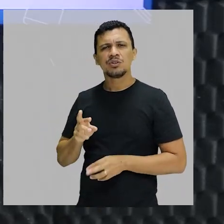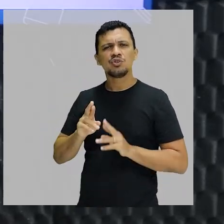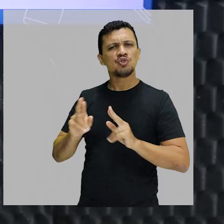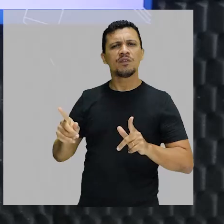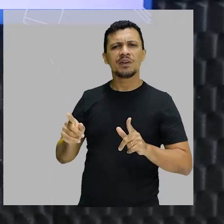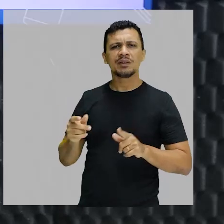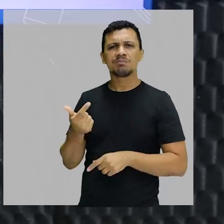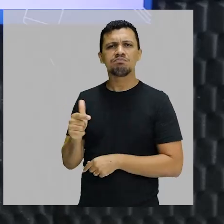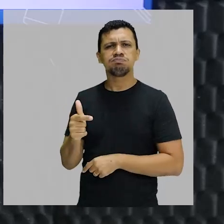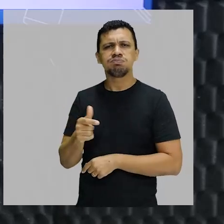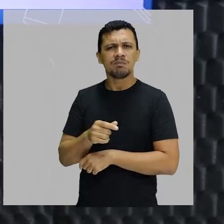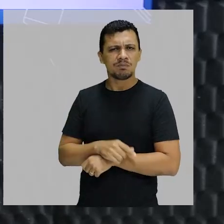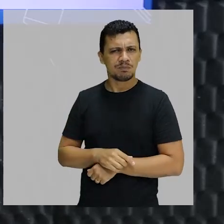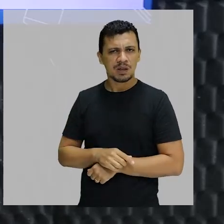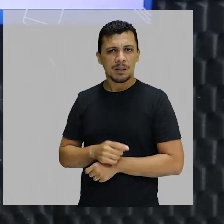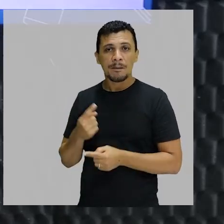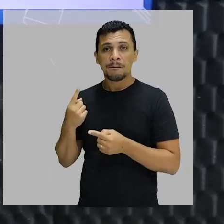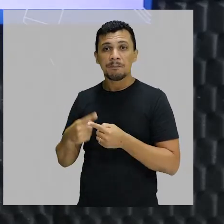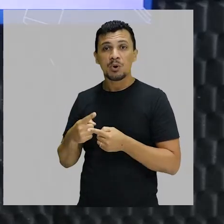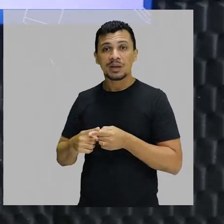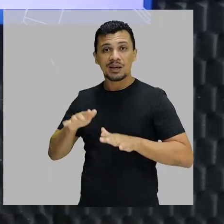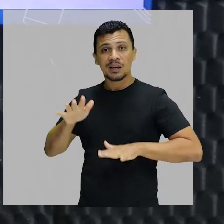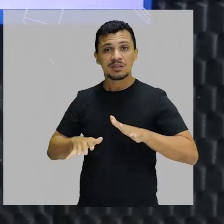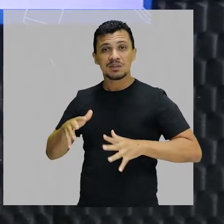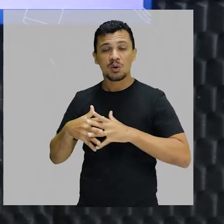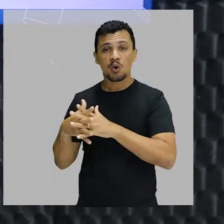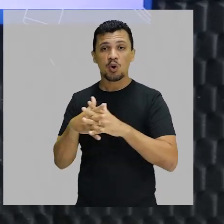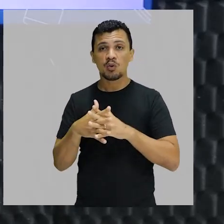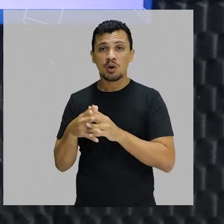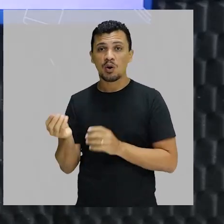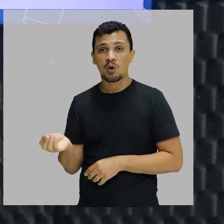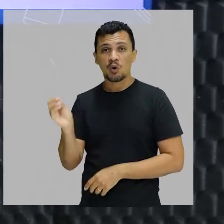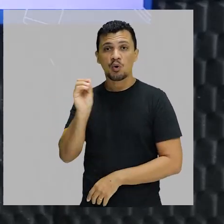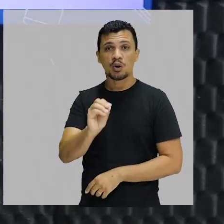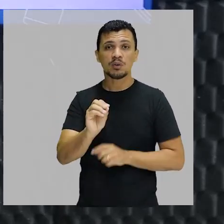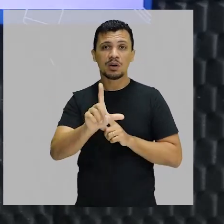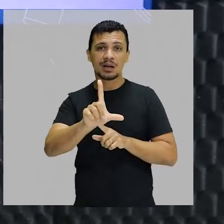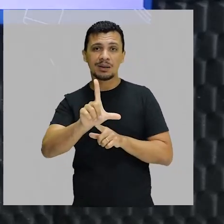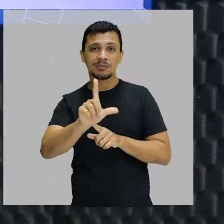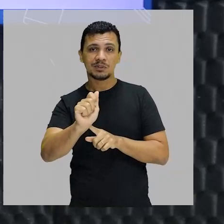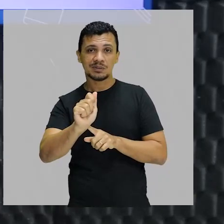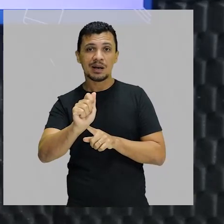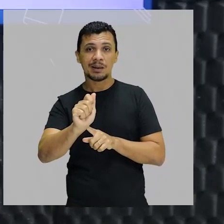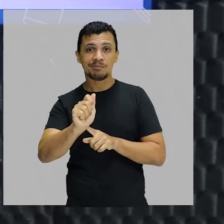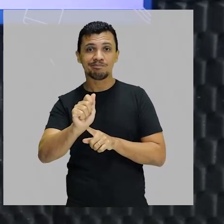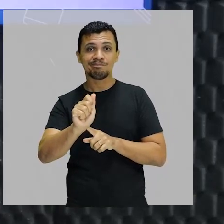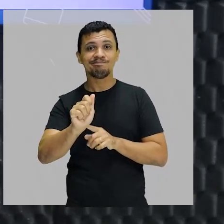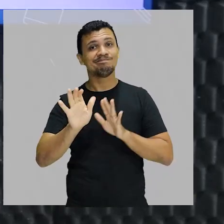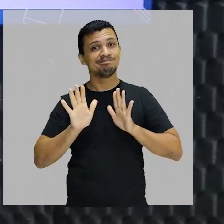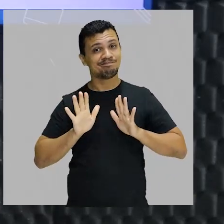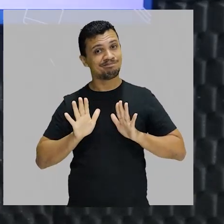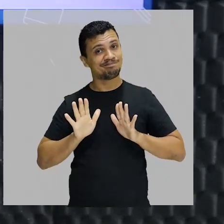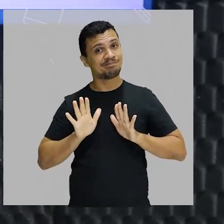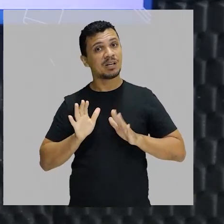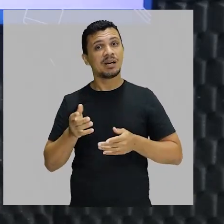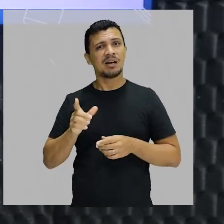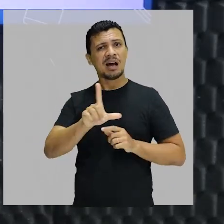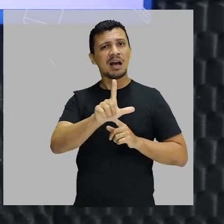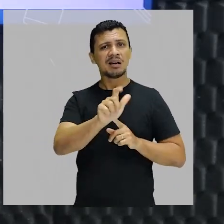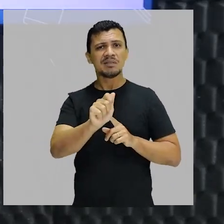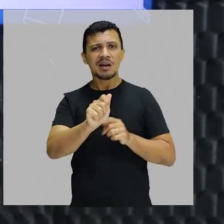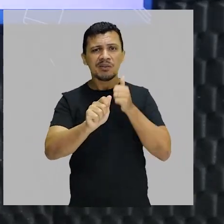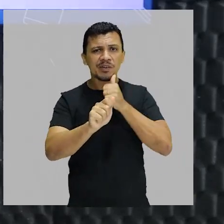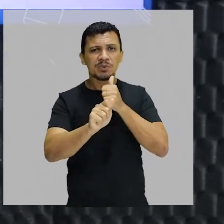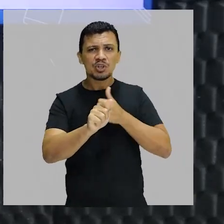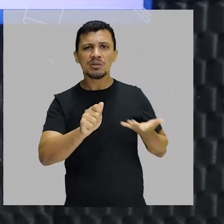confundir vocês é bem aqui quando você coloca o artículo lá, tá? Lá. Ah, mas lá não é feminino?